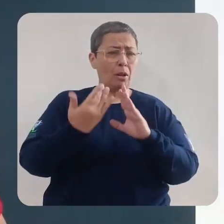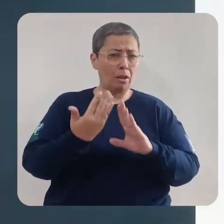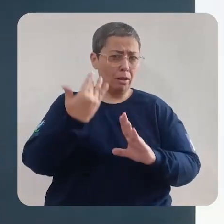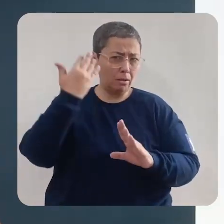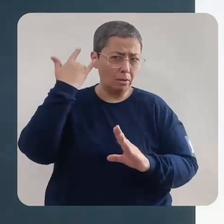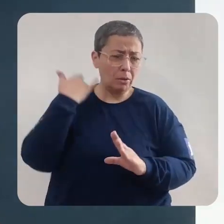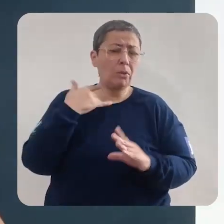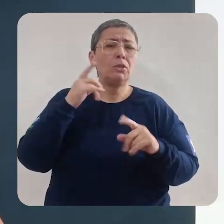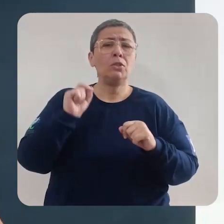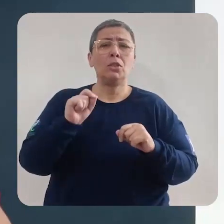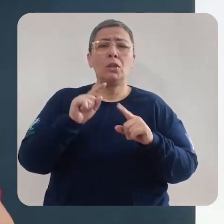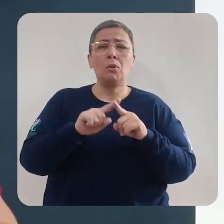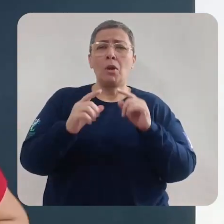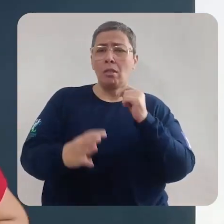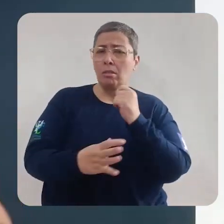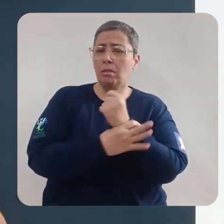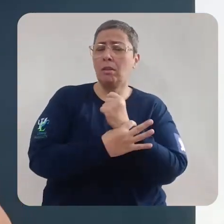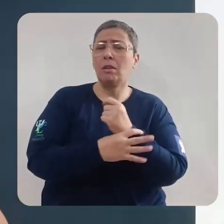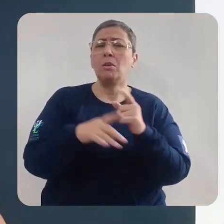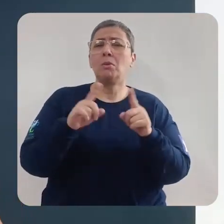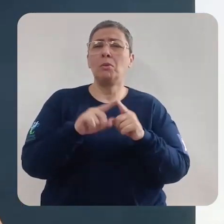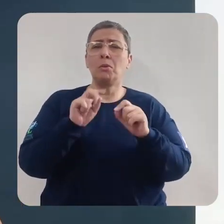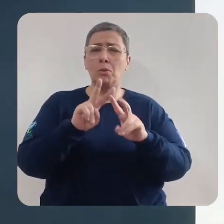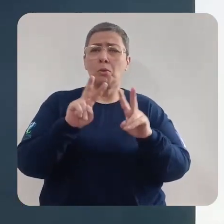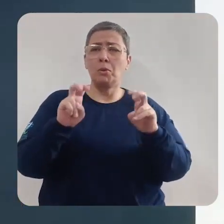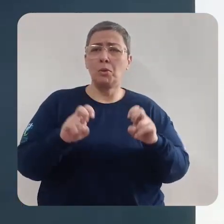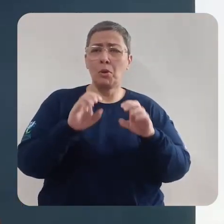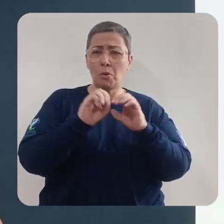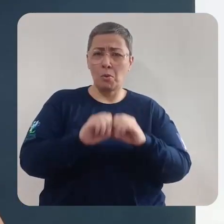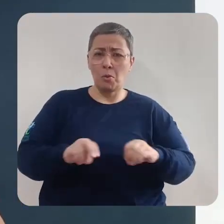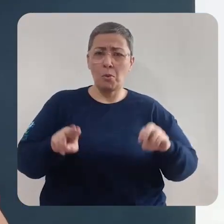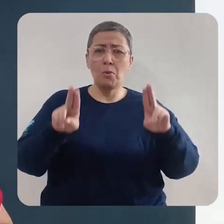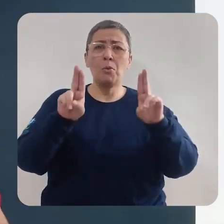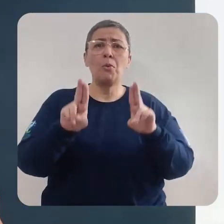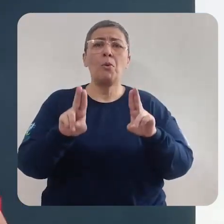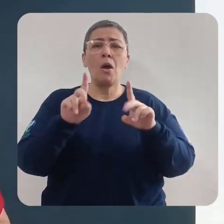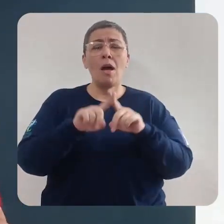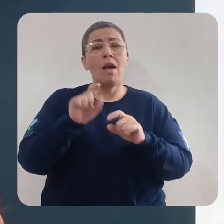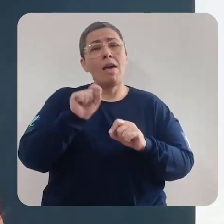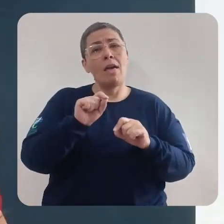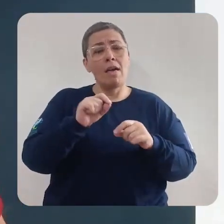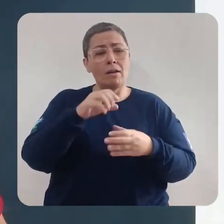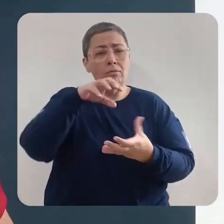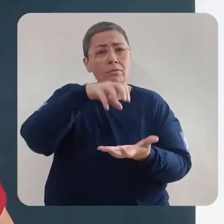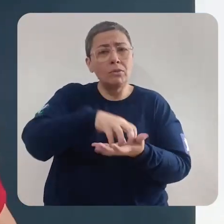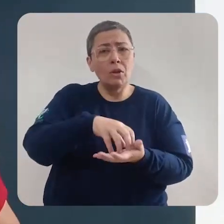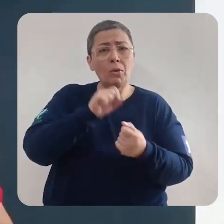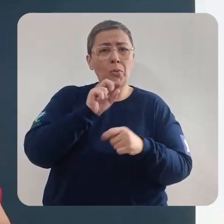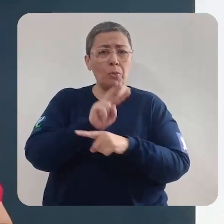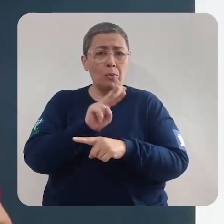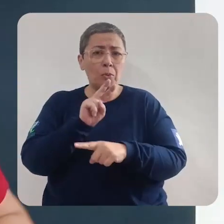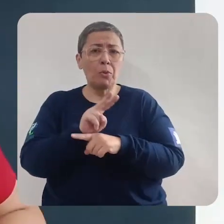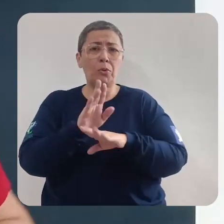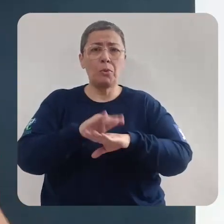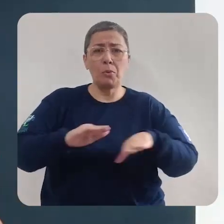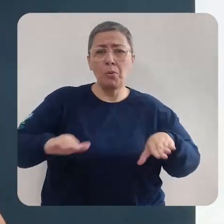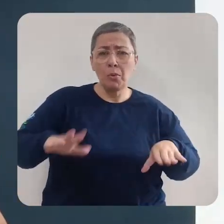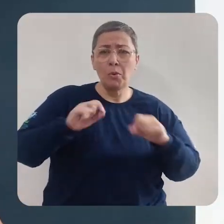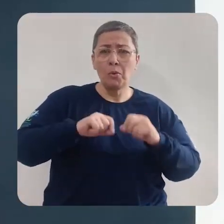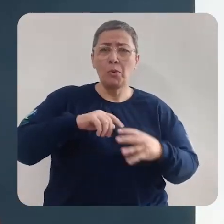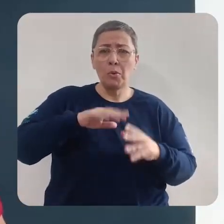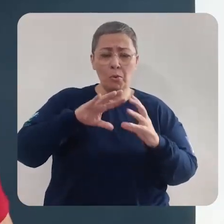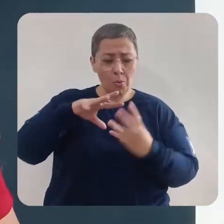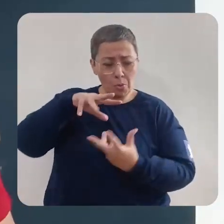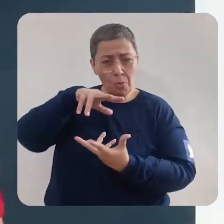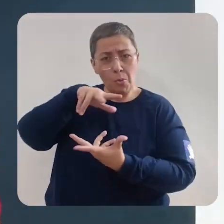já falou aqui no Saberes em Casa em outros momentos, que estão garantidos pelas Nações Unidas, que é um órgão que cuida